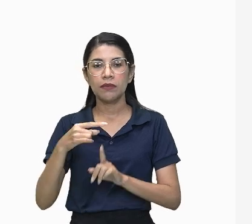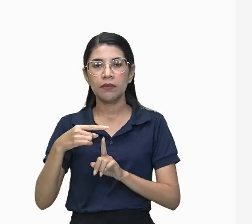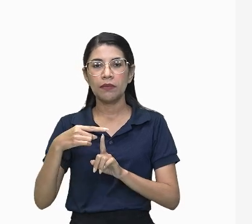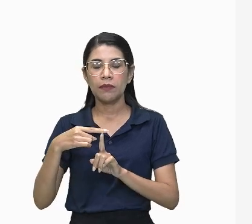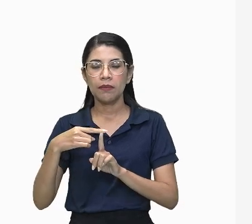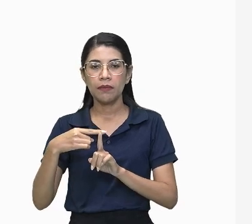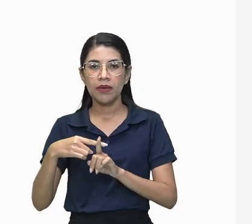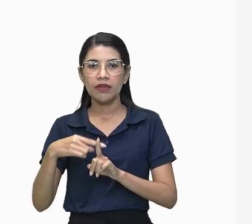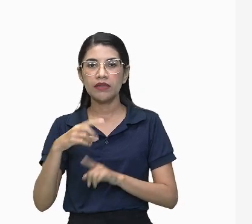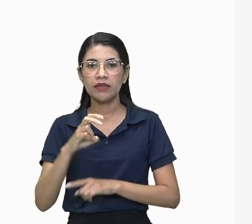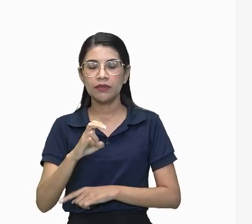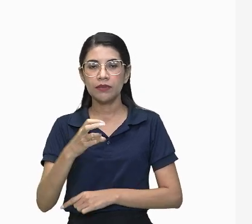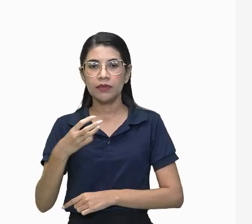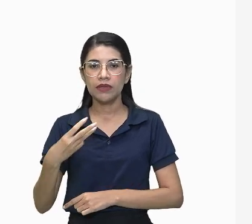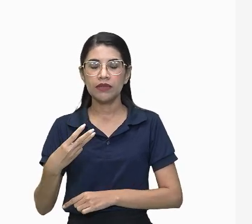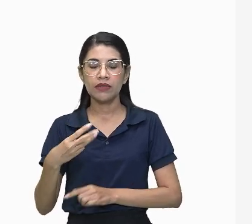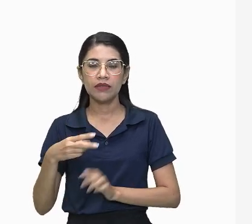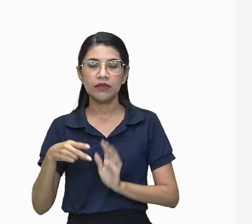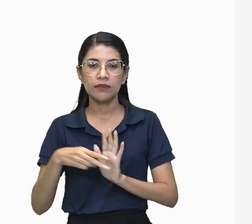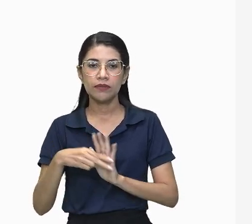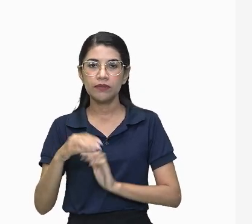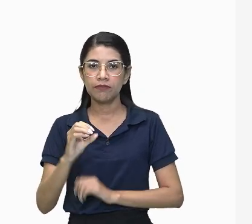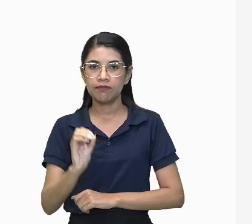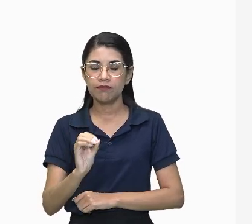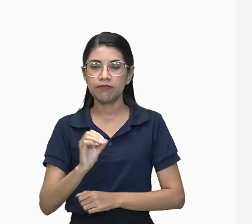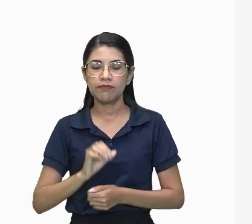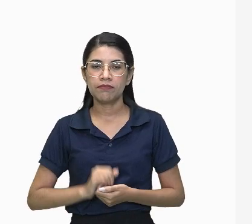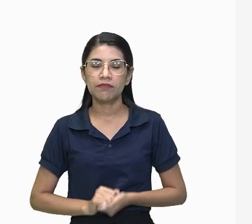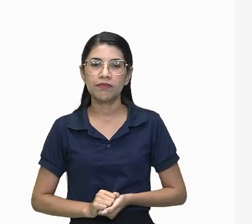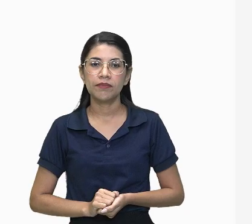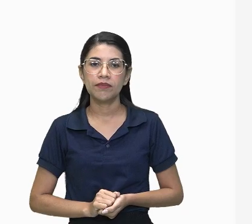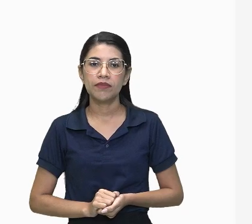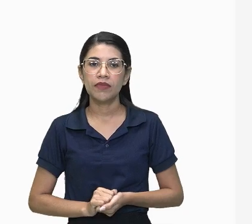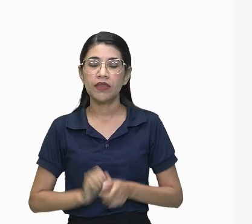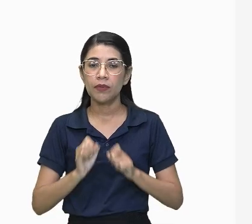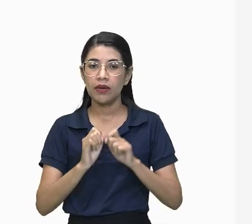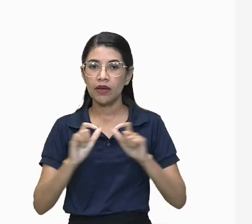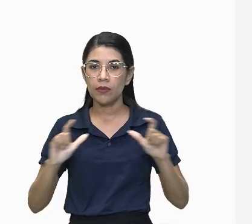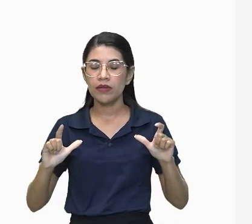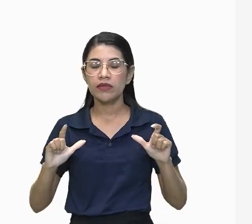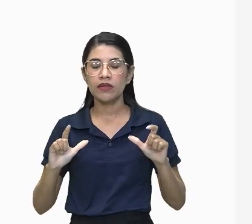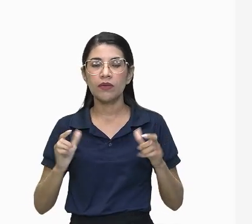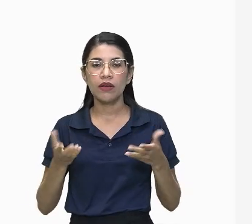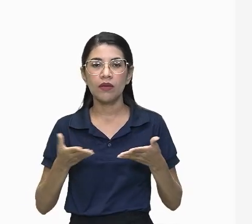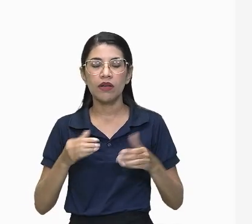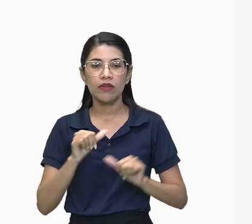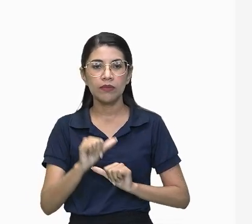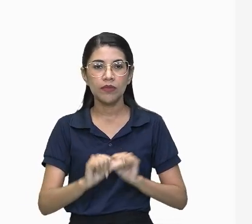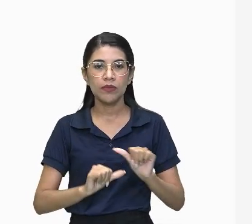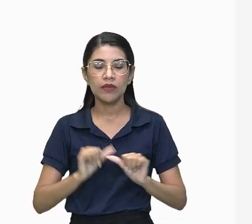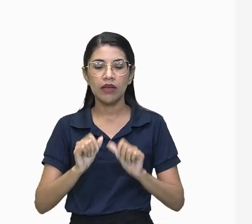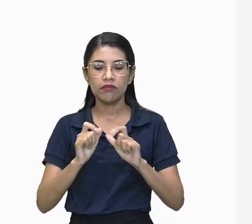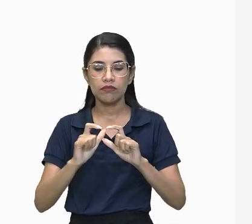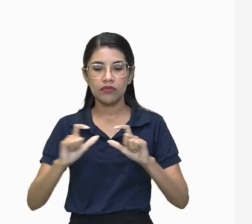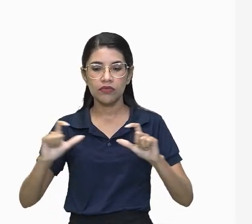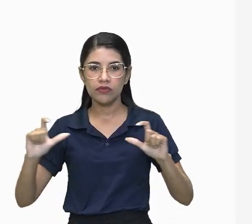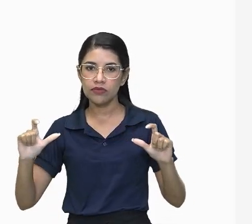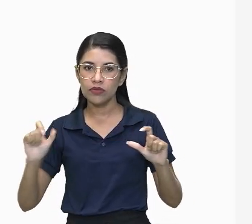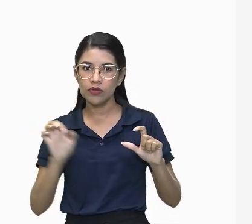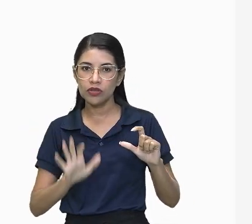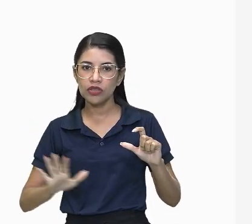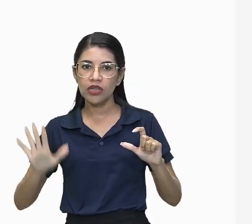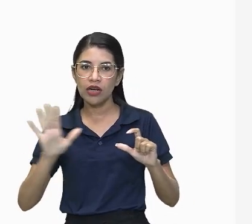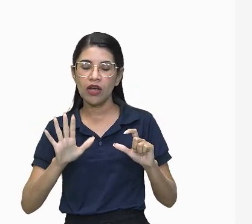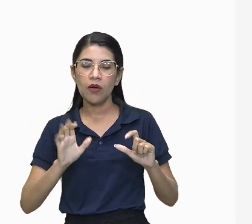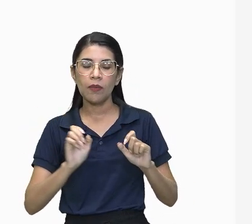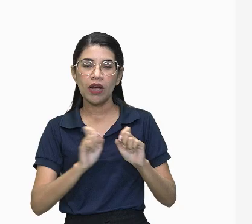né? Mais 53 igual a zero. Essa transformação da equação geral para a reduzida, essa aqui já dá um pouco